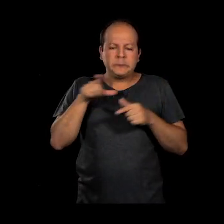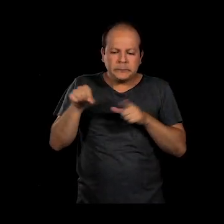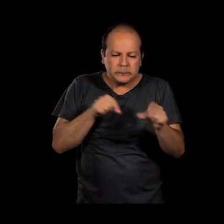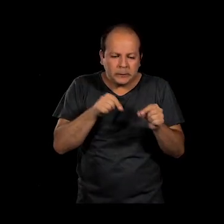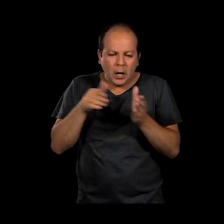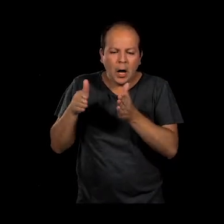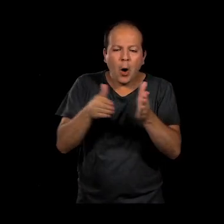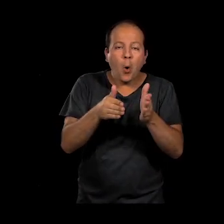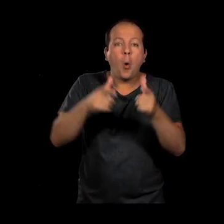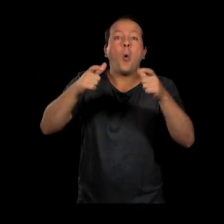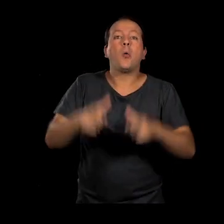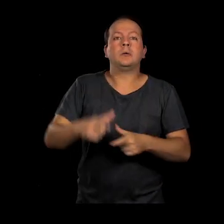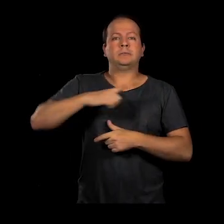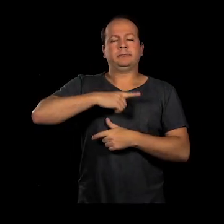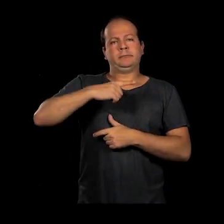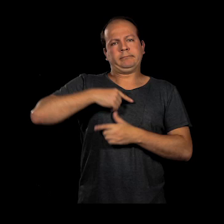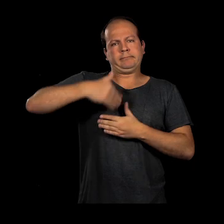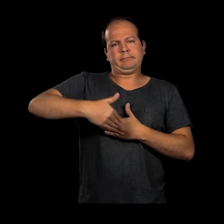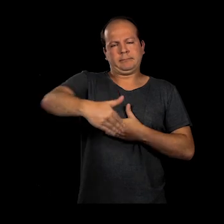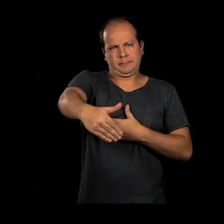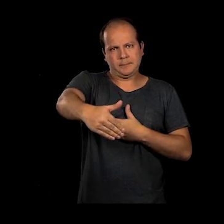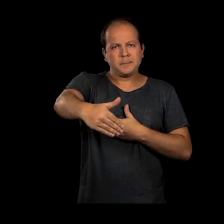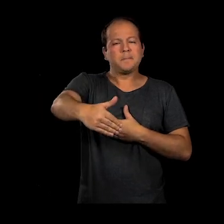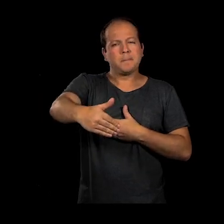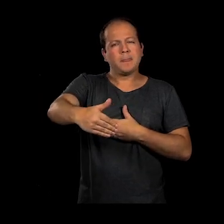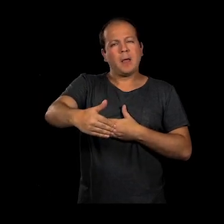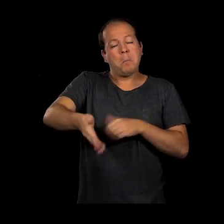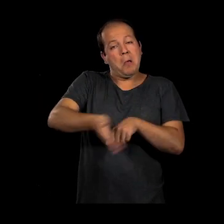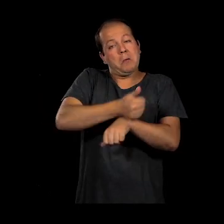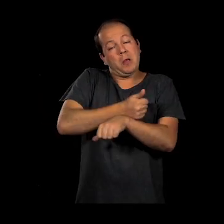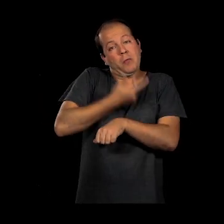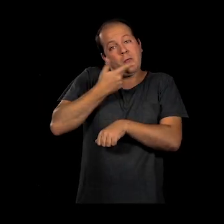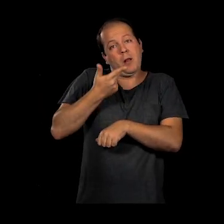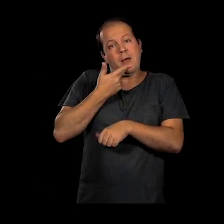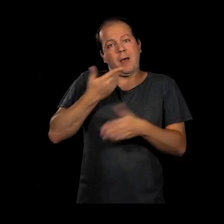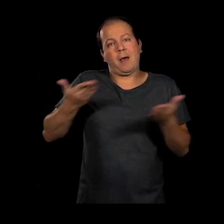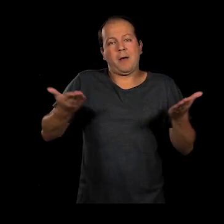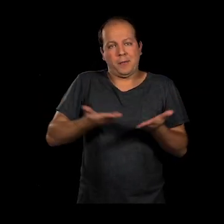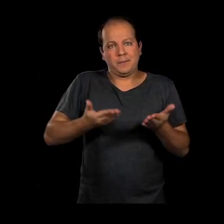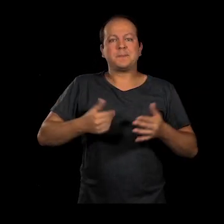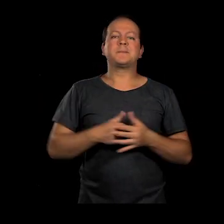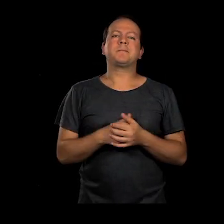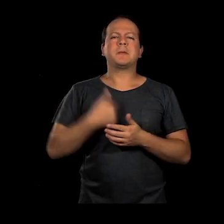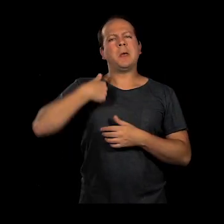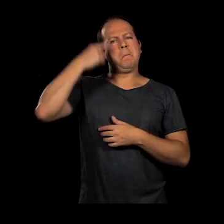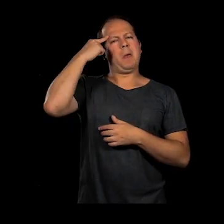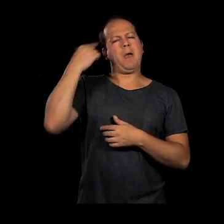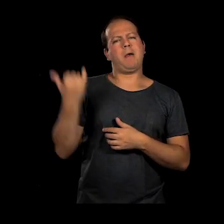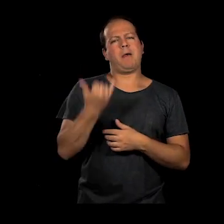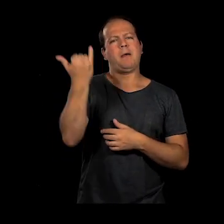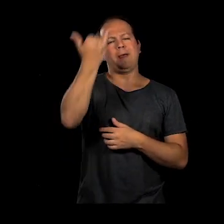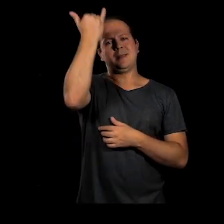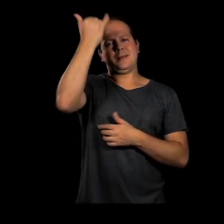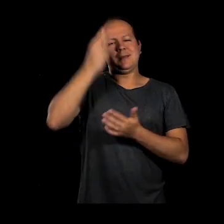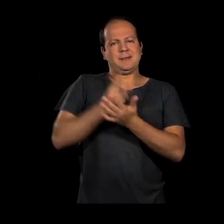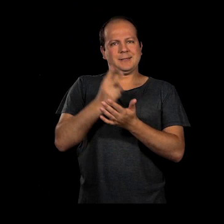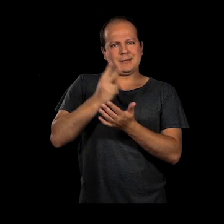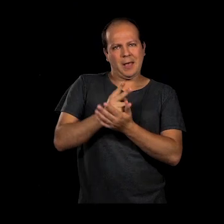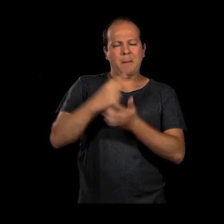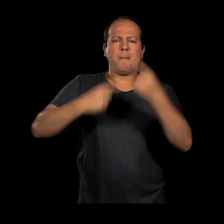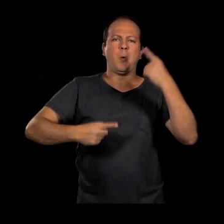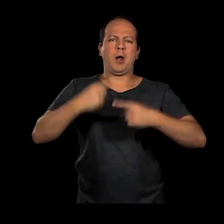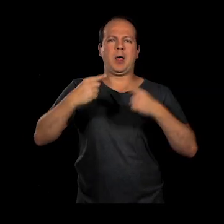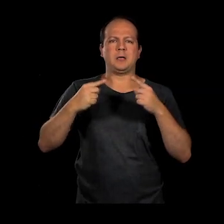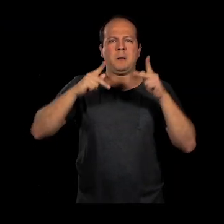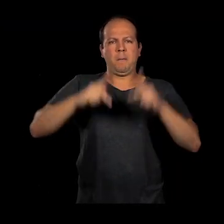nós estamos indo, né? Eu acho que é cedo para falar, né? Eu acho que ainda é importante pensar sempre que políticas